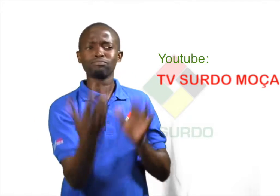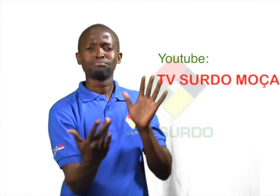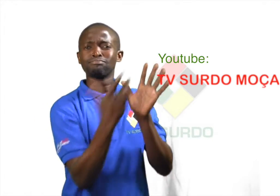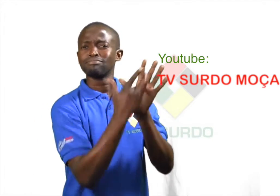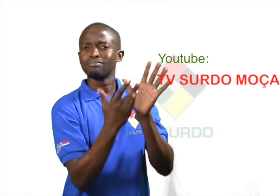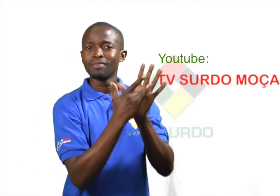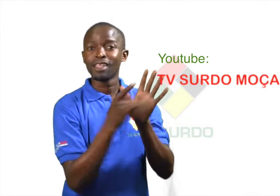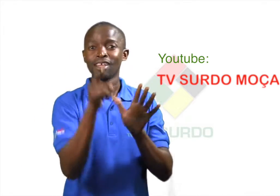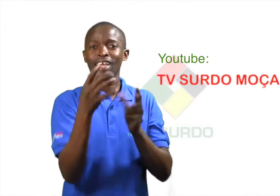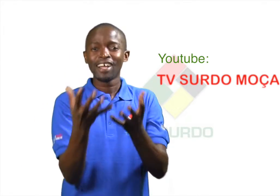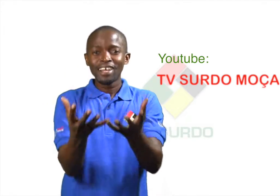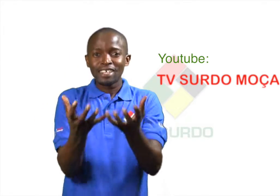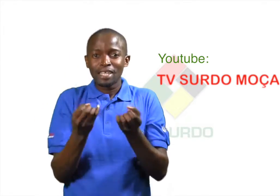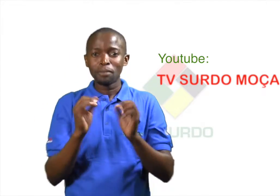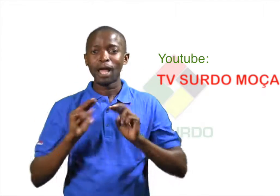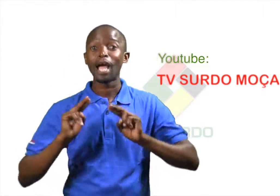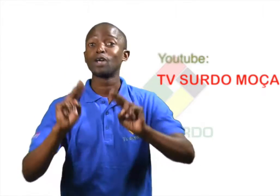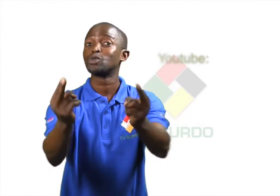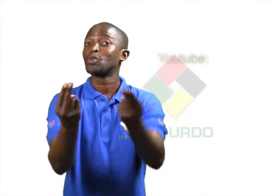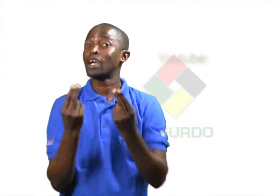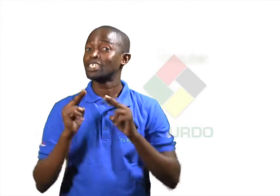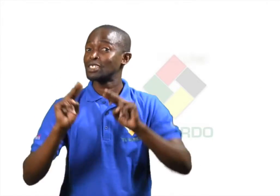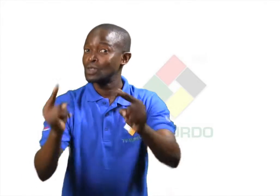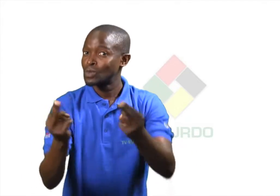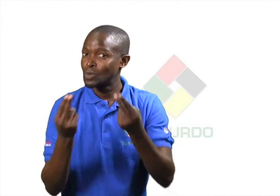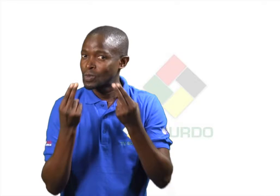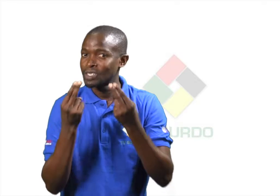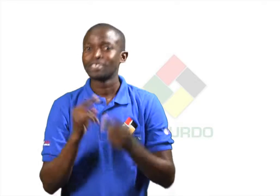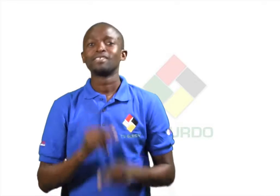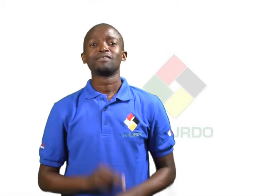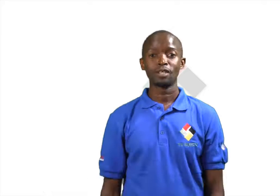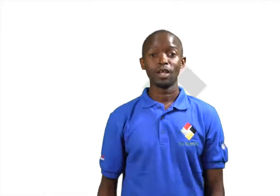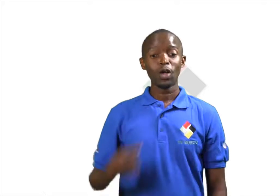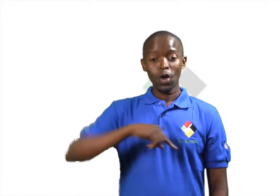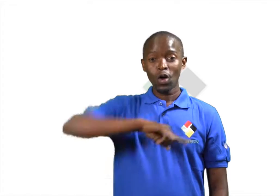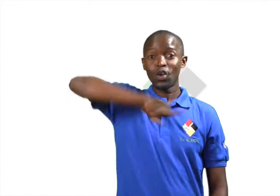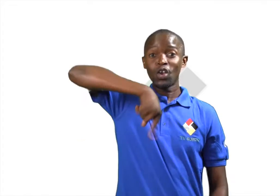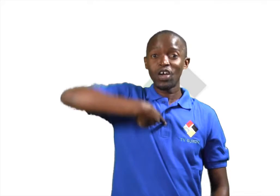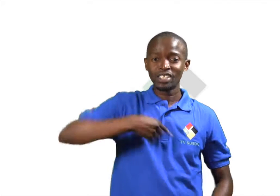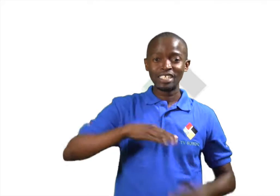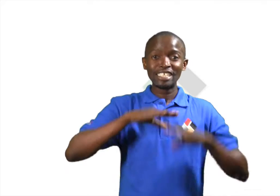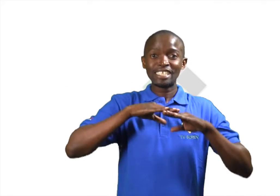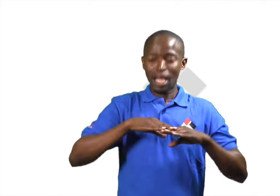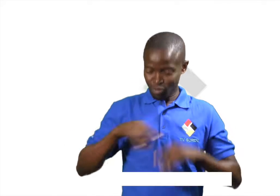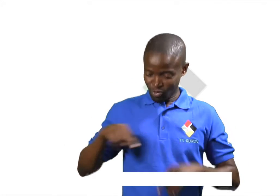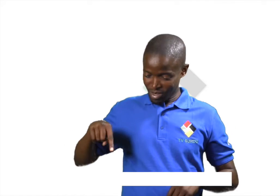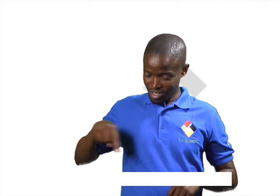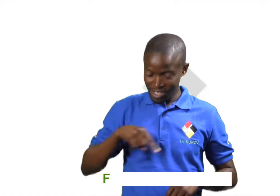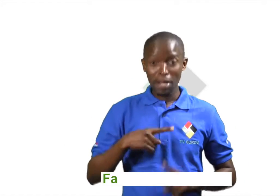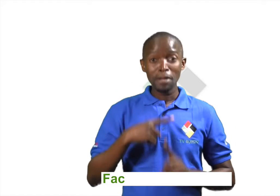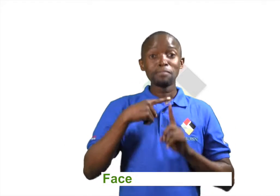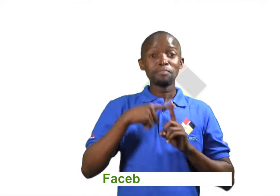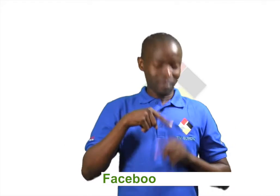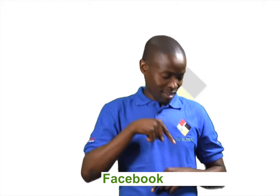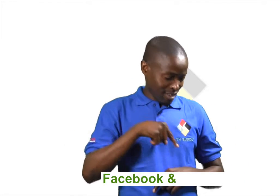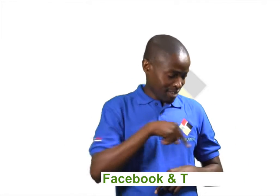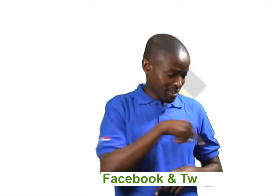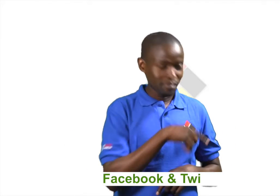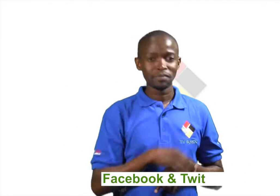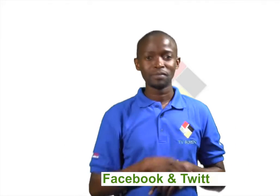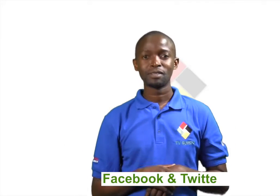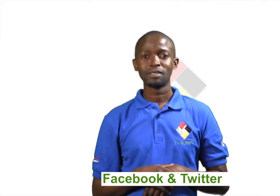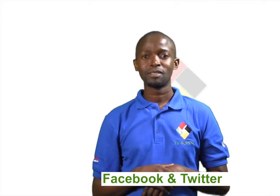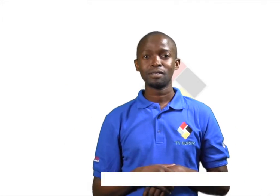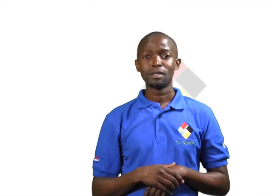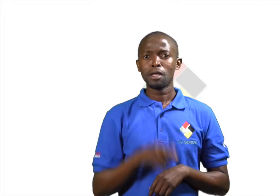página para receber atualizações constantes em primeira mão. Estamos também presentes no Facebook e